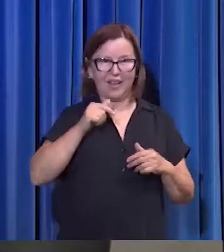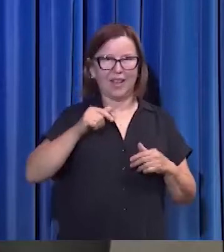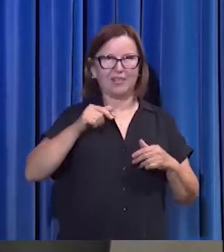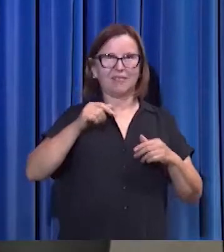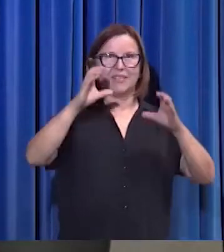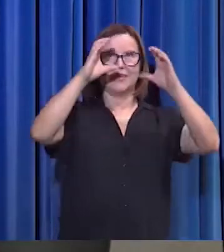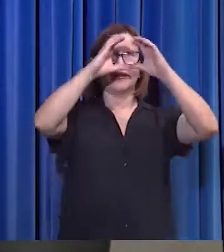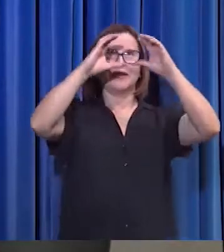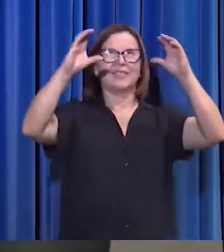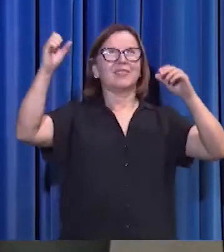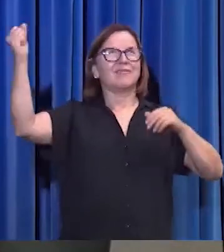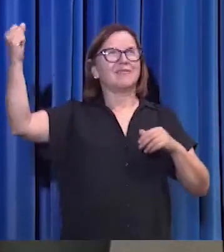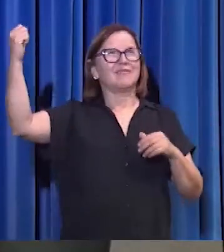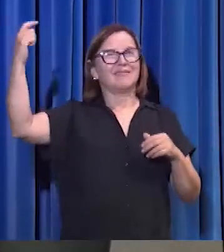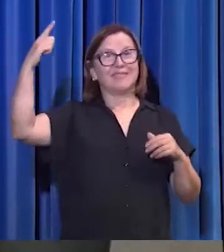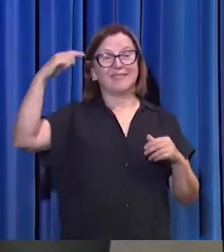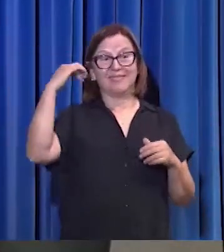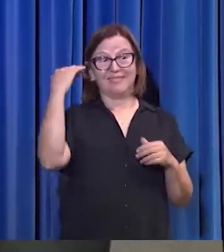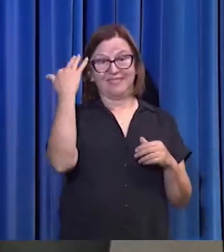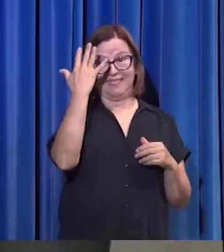azul, bonito.